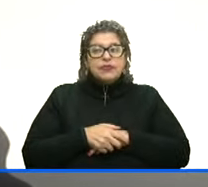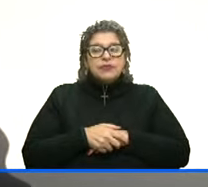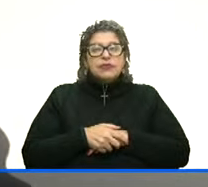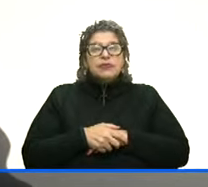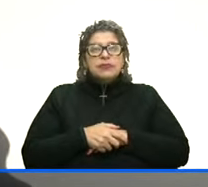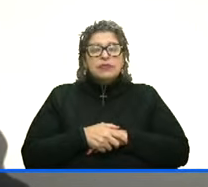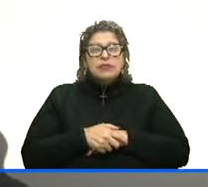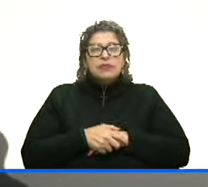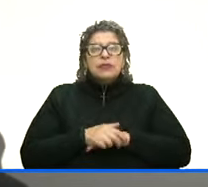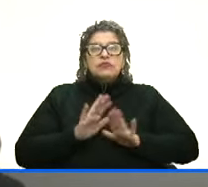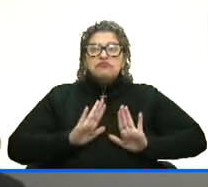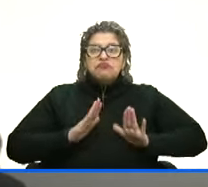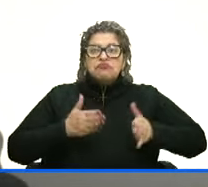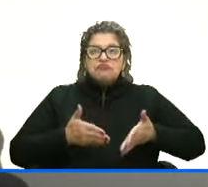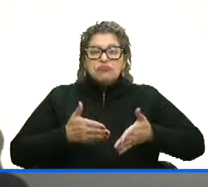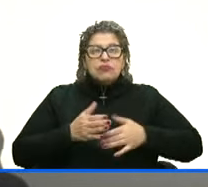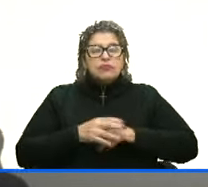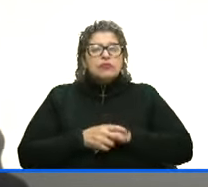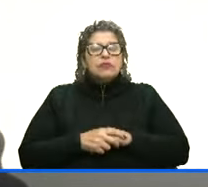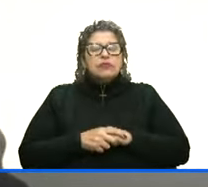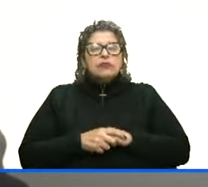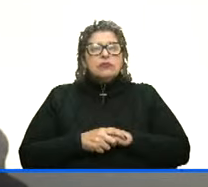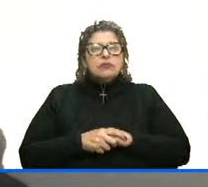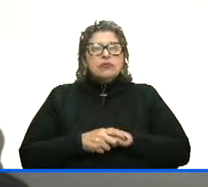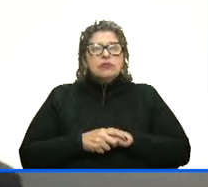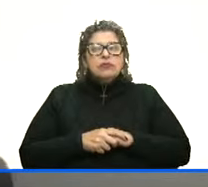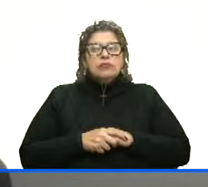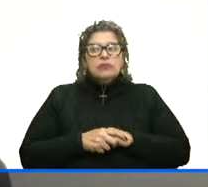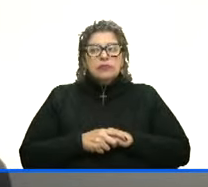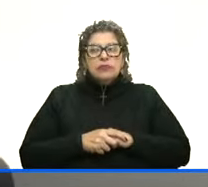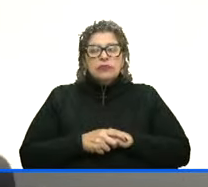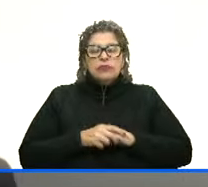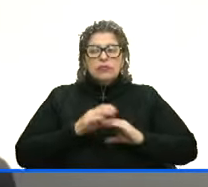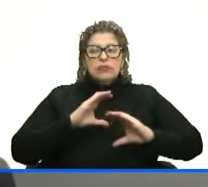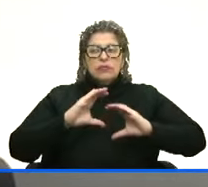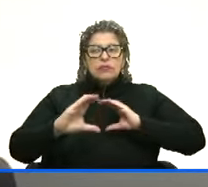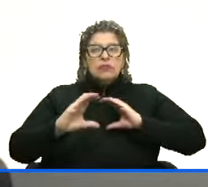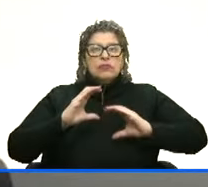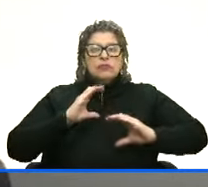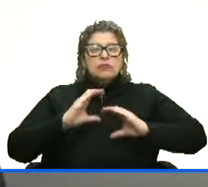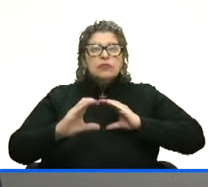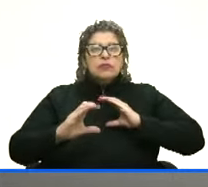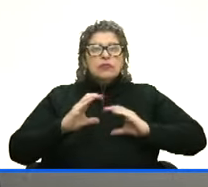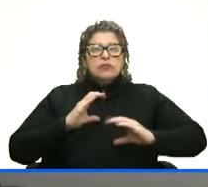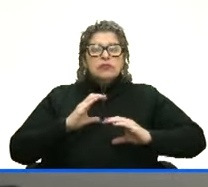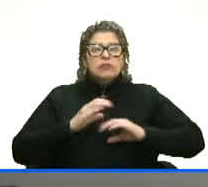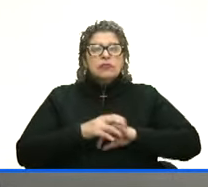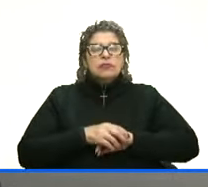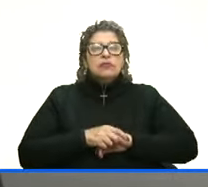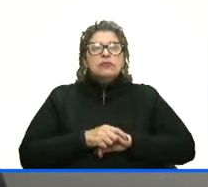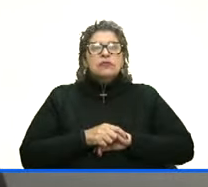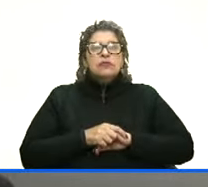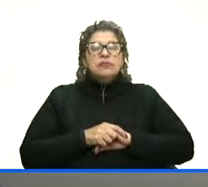toda a questão. Ela não se comunica, principalmente conosco, comunidade, ou como